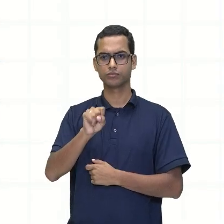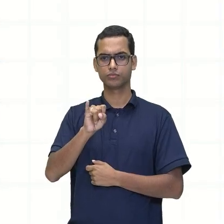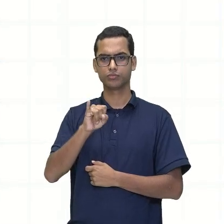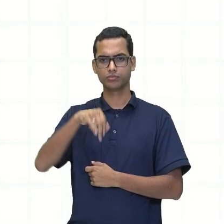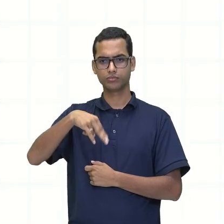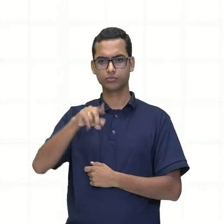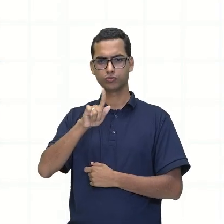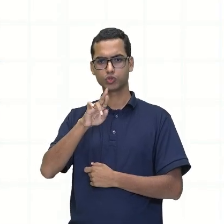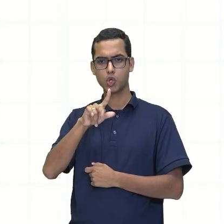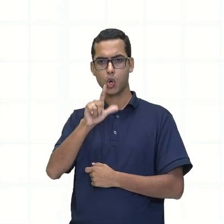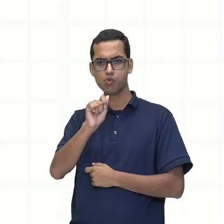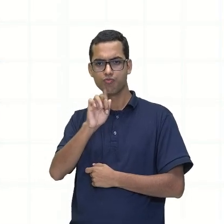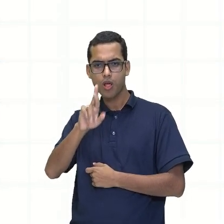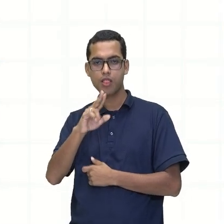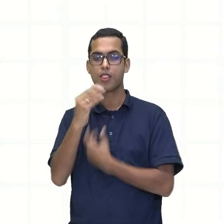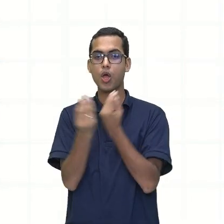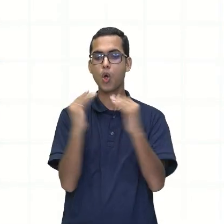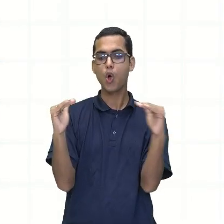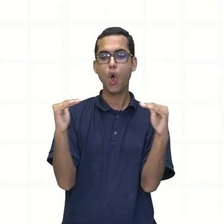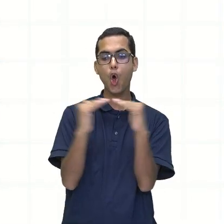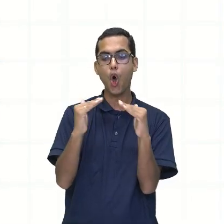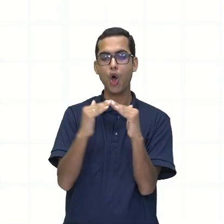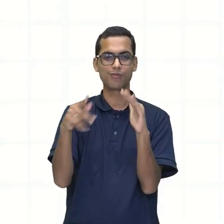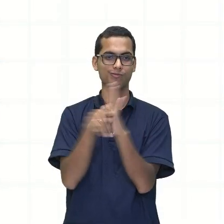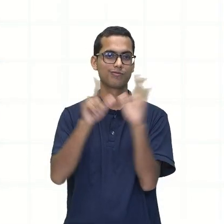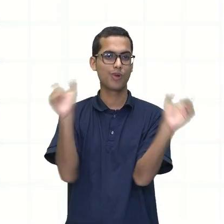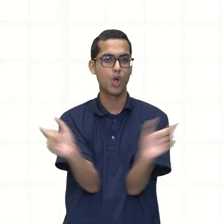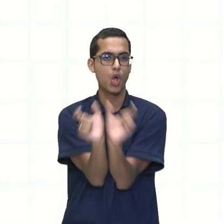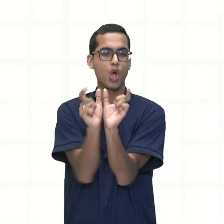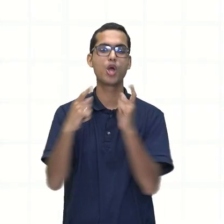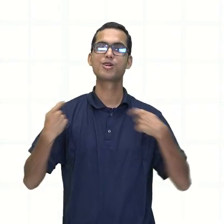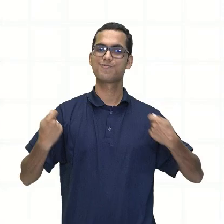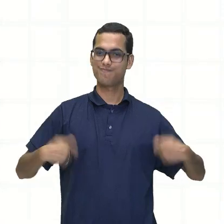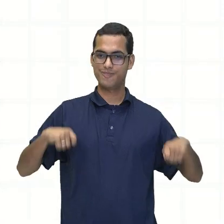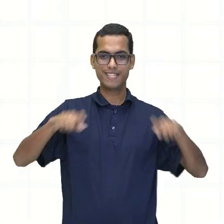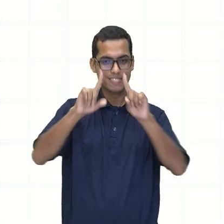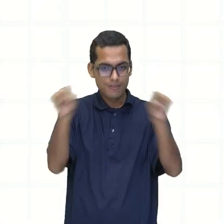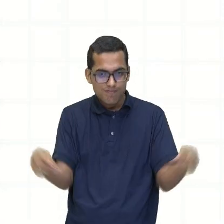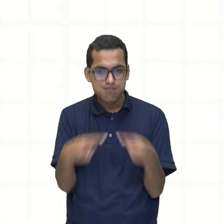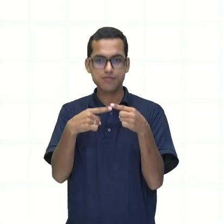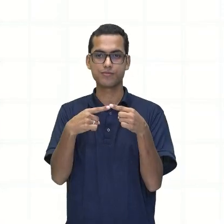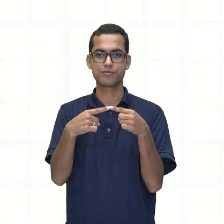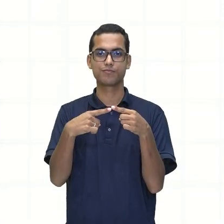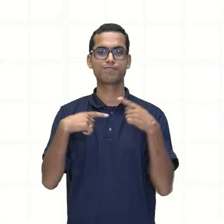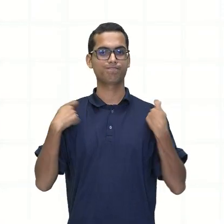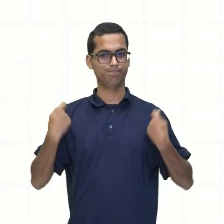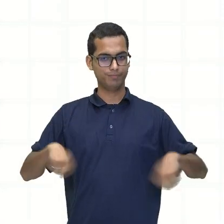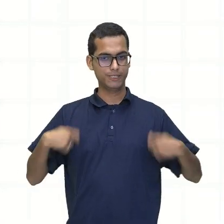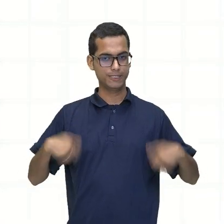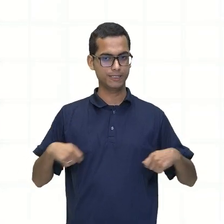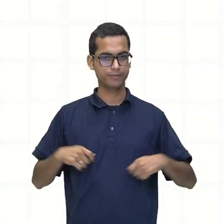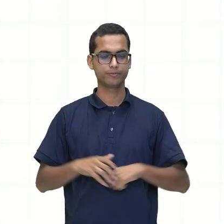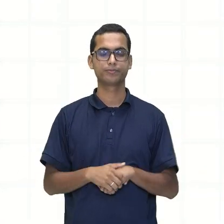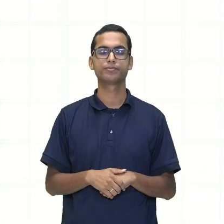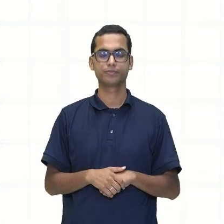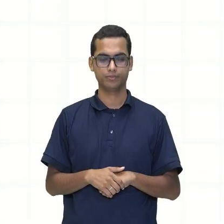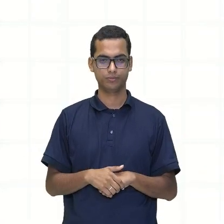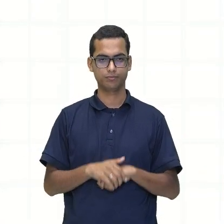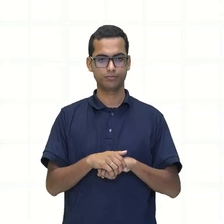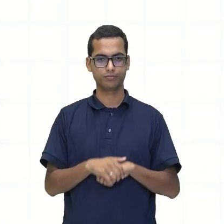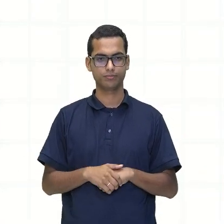Então, eles estão concordando, porque essa é a função. Ele tem, o adjetivo tem que concordar com